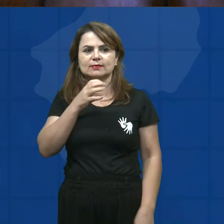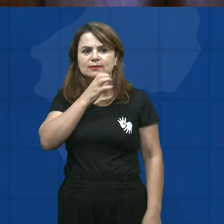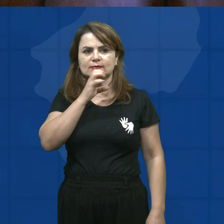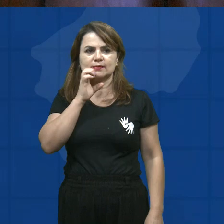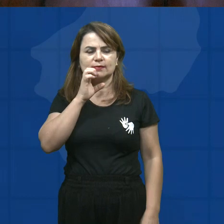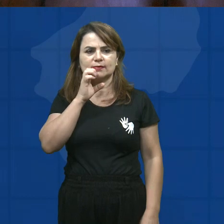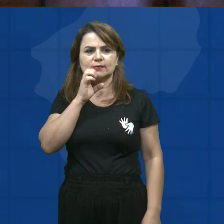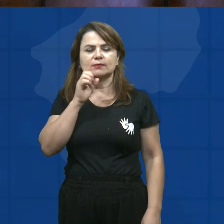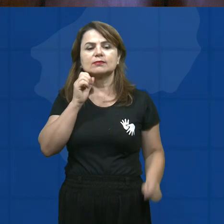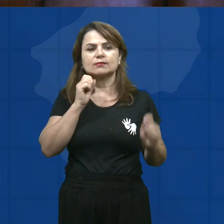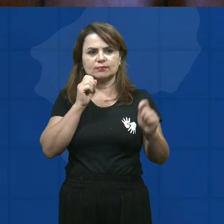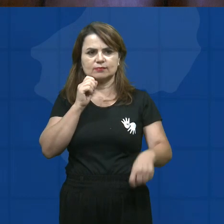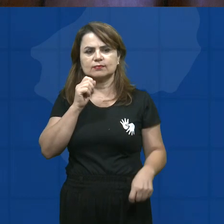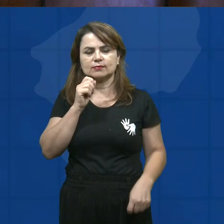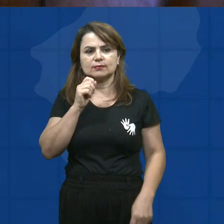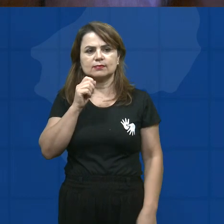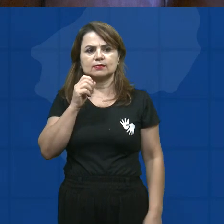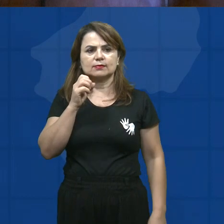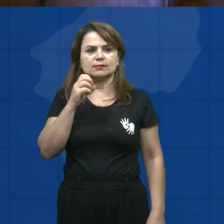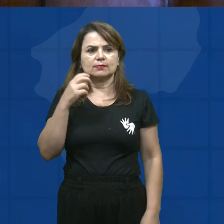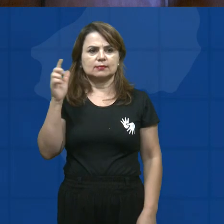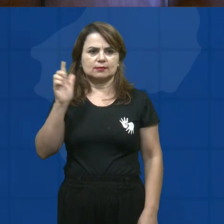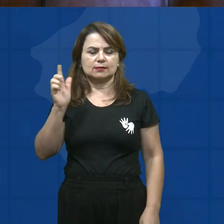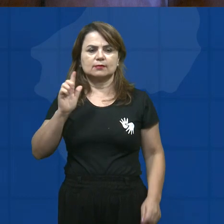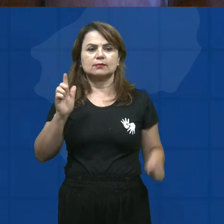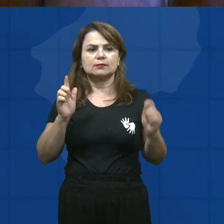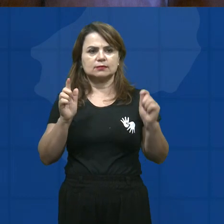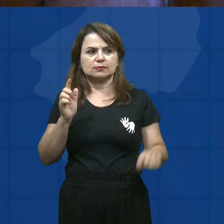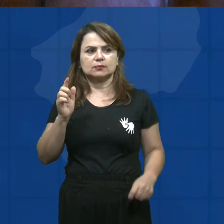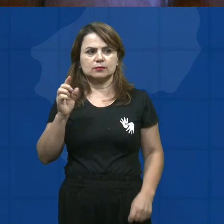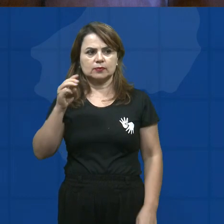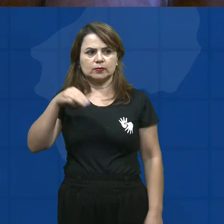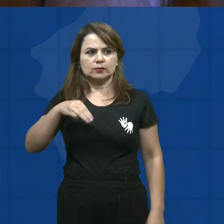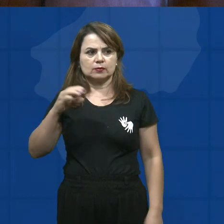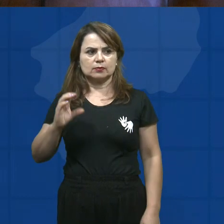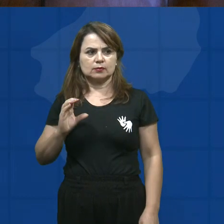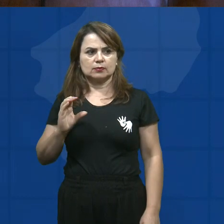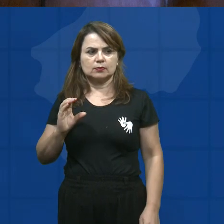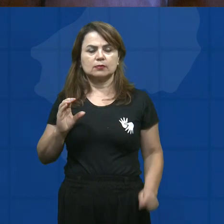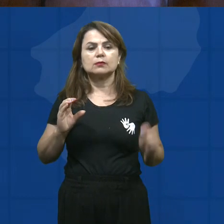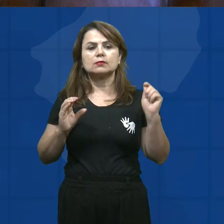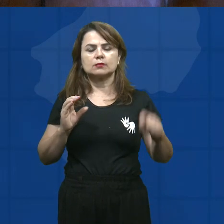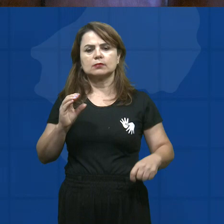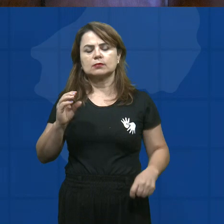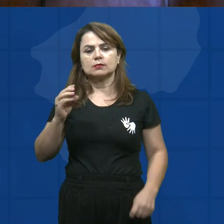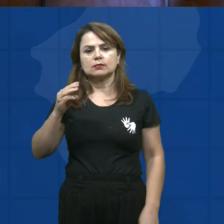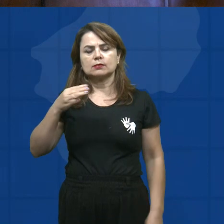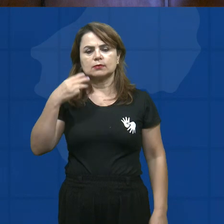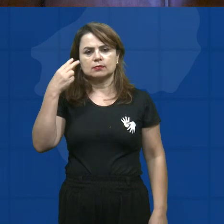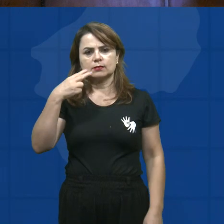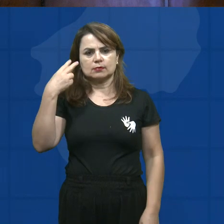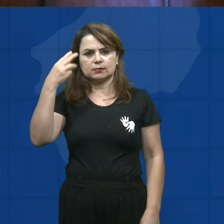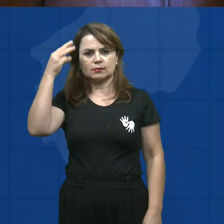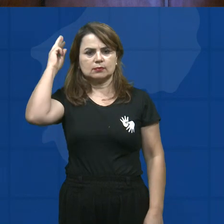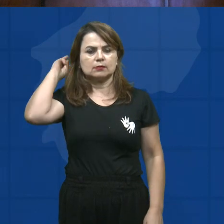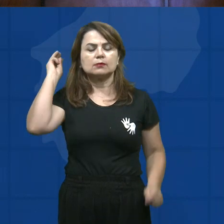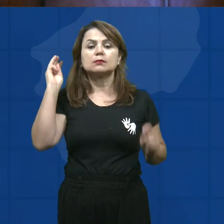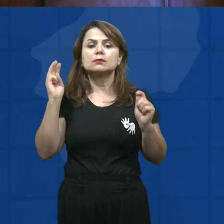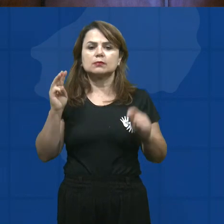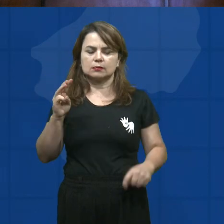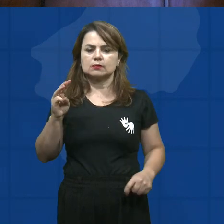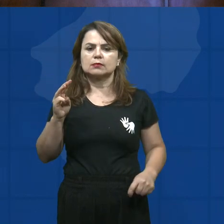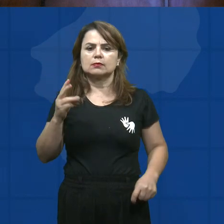Doutor Elia Jeca. Sim. Vereador Ivandro Galetti. Sim. Vereador Marcos Custódio. Sim. Vereador Marcos Rezende. Sim.